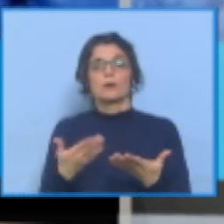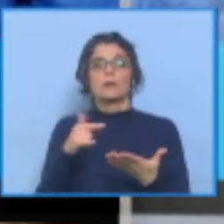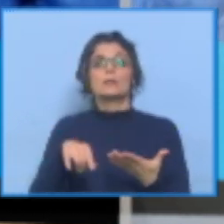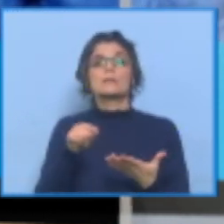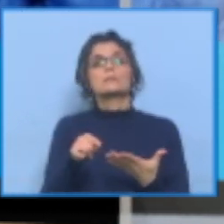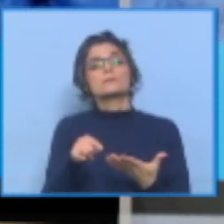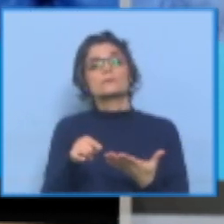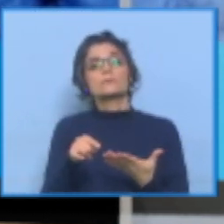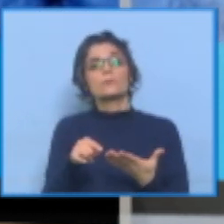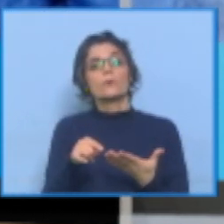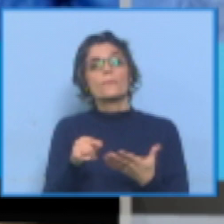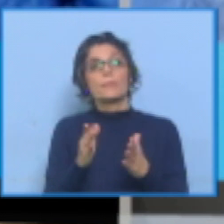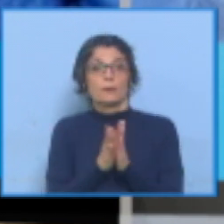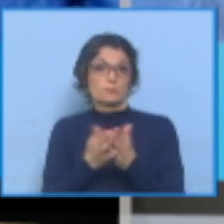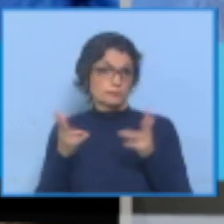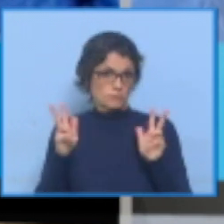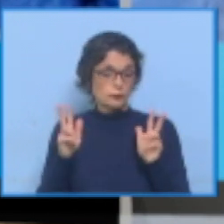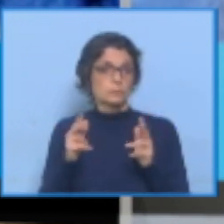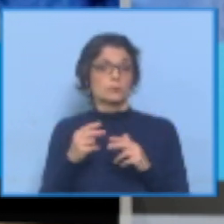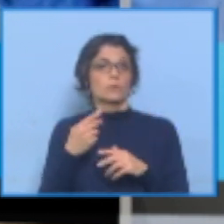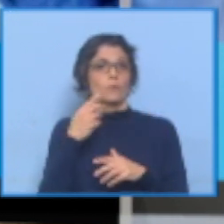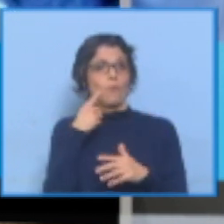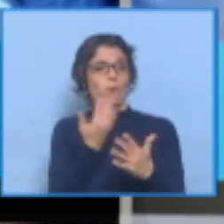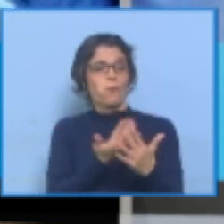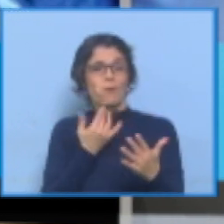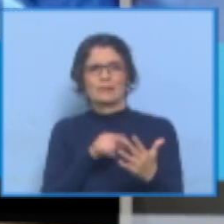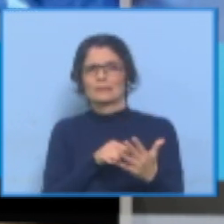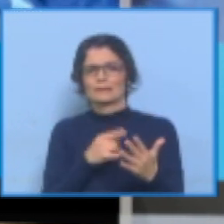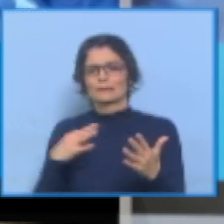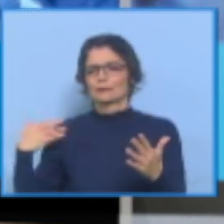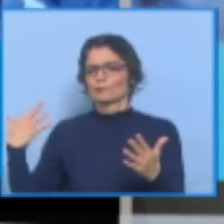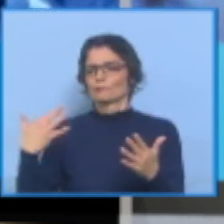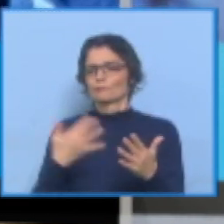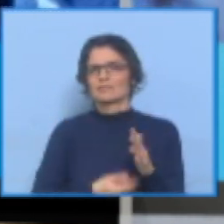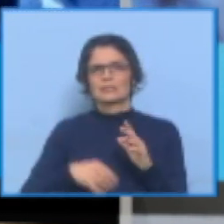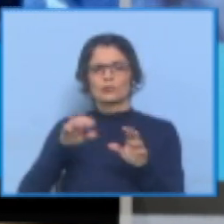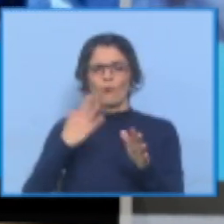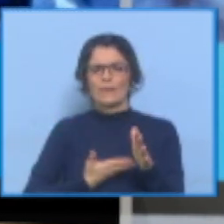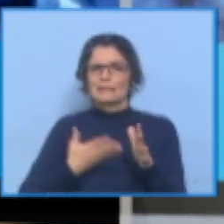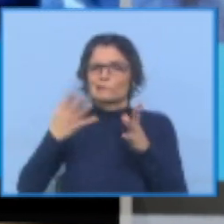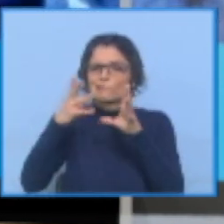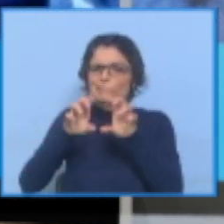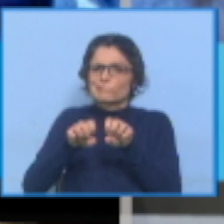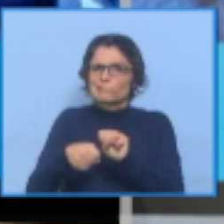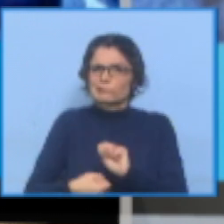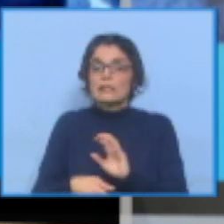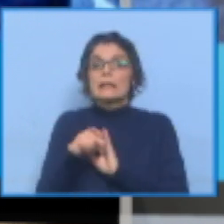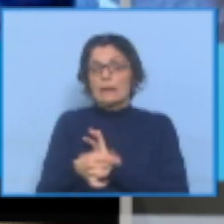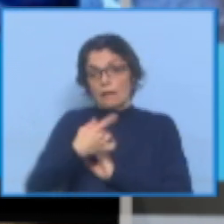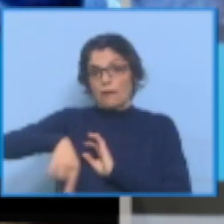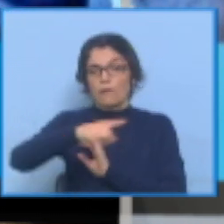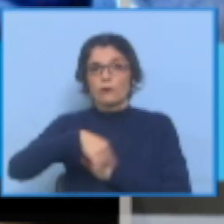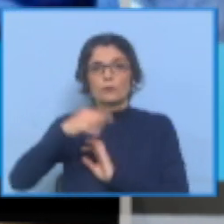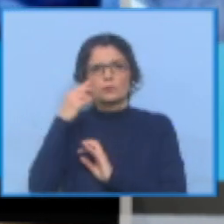facto, temos vindo a assistir nos últimos anos a uma degradação deste nosso direito e portanto temos este dever, esta